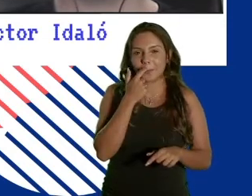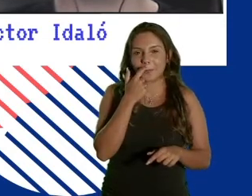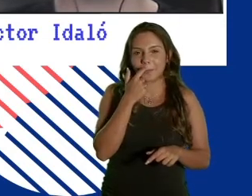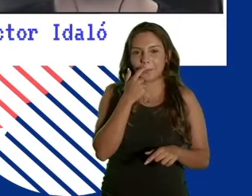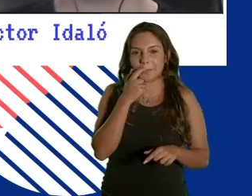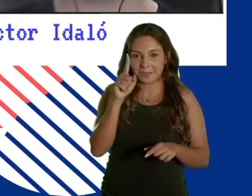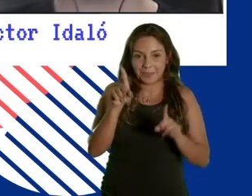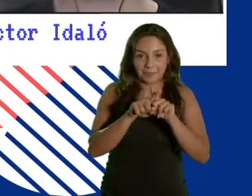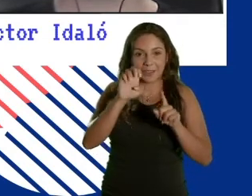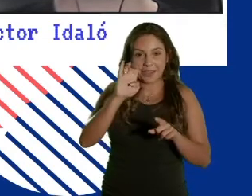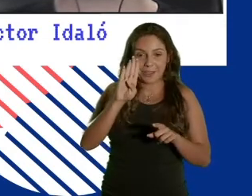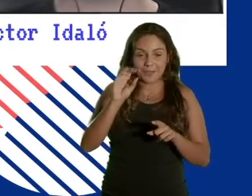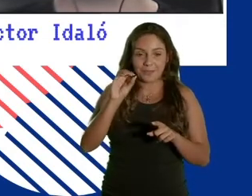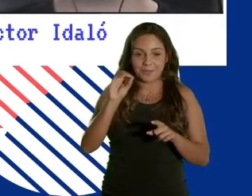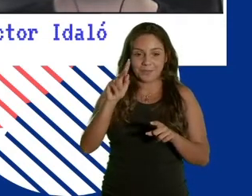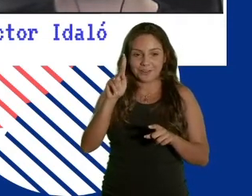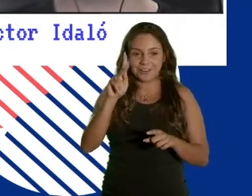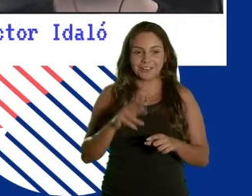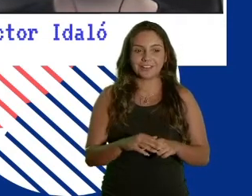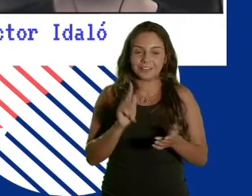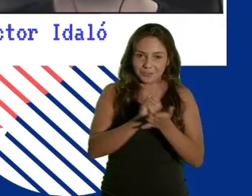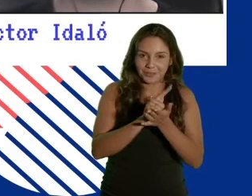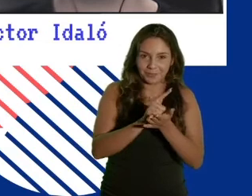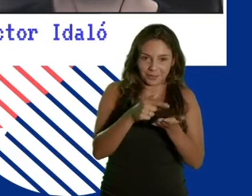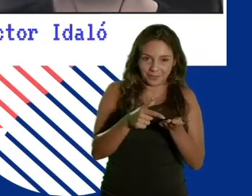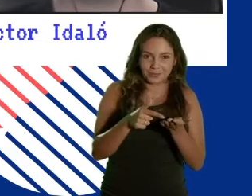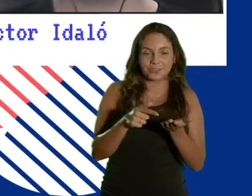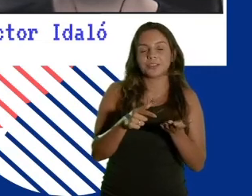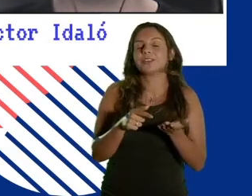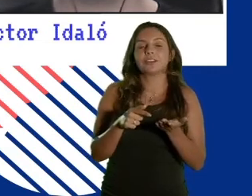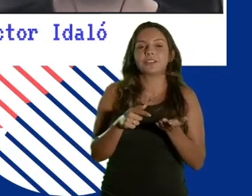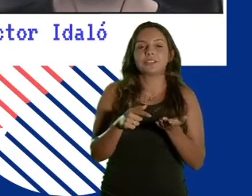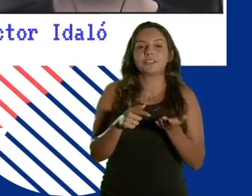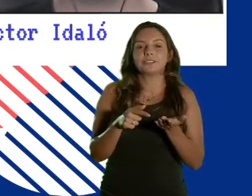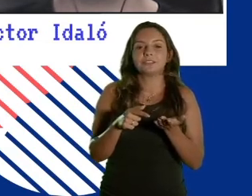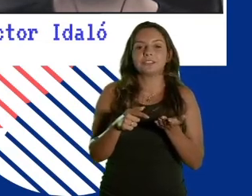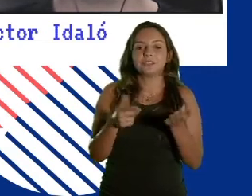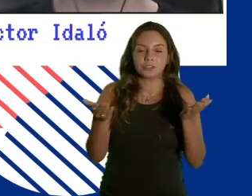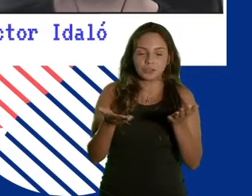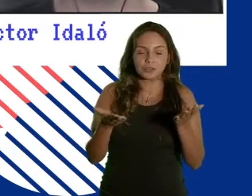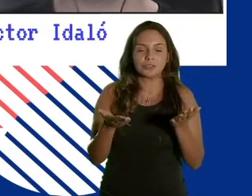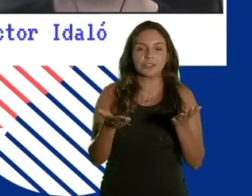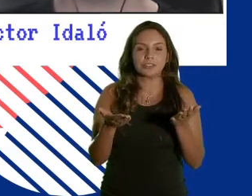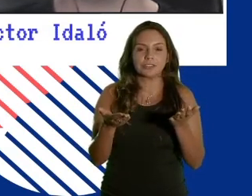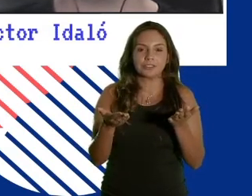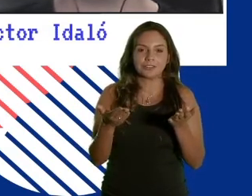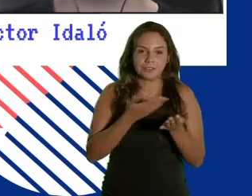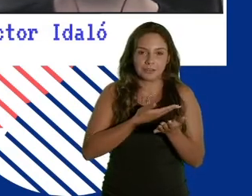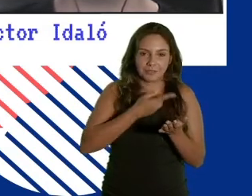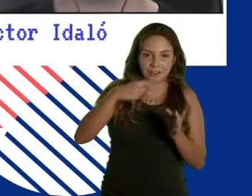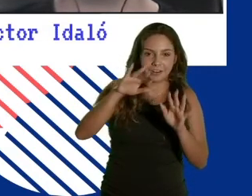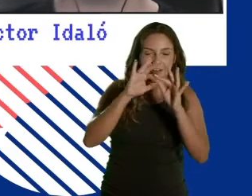e-book. Ele vai sair no papel hoje, se Deus quiser, com os amigos,